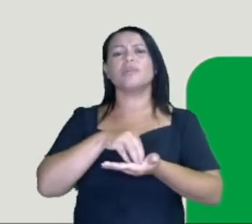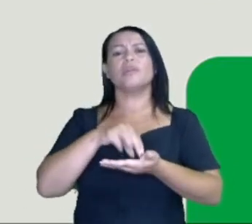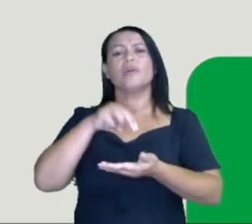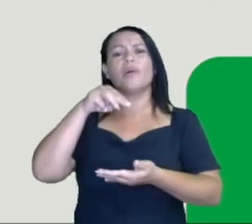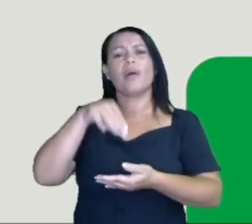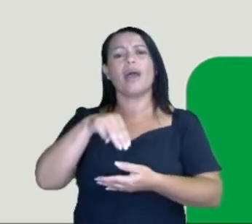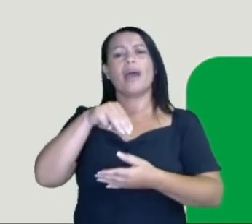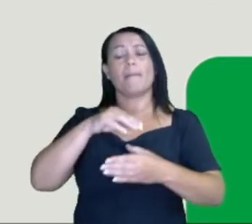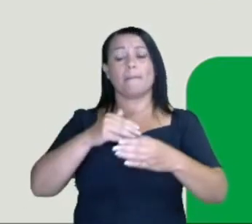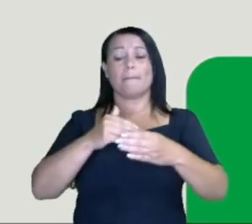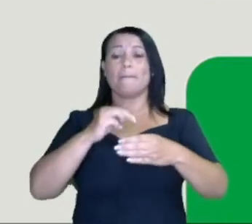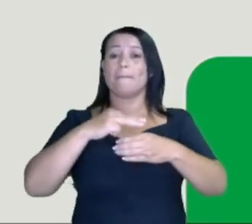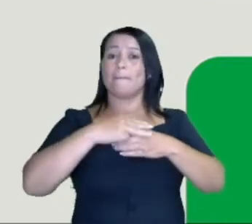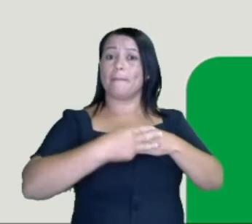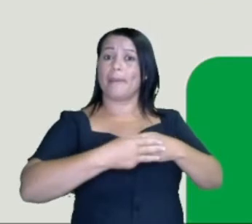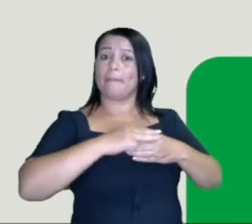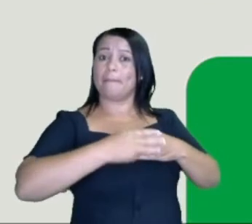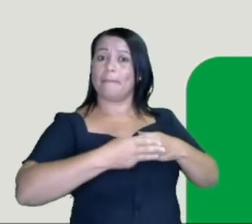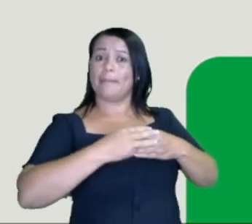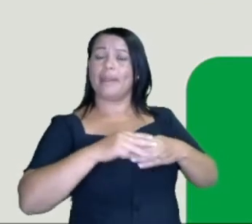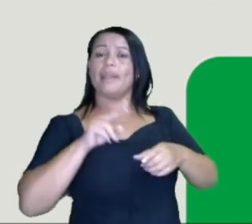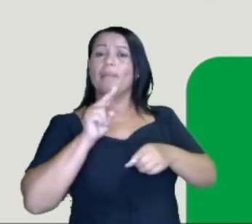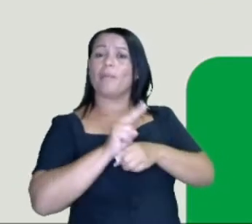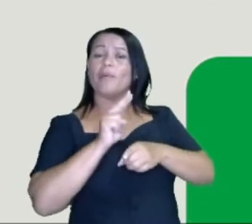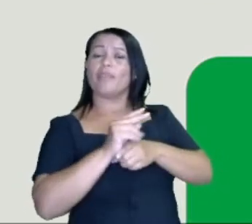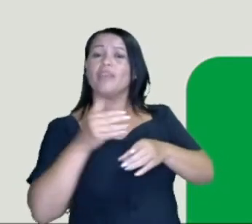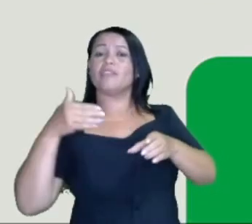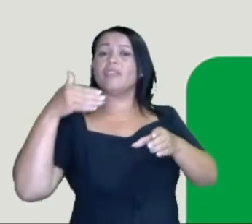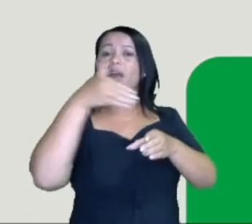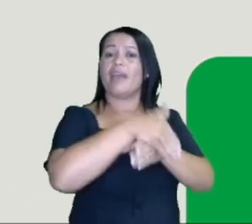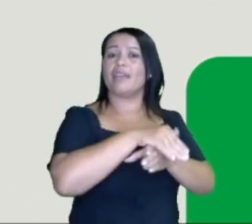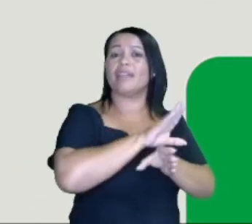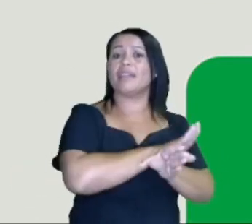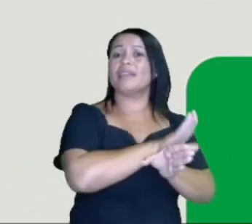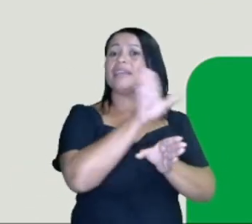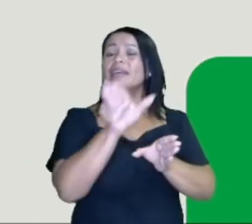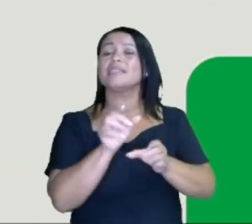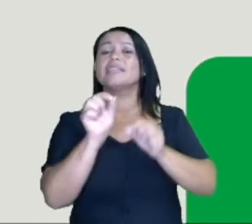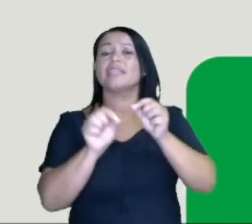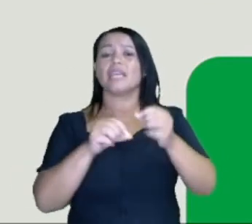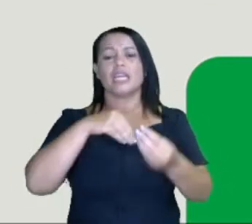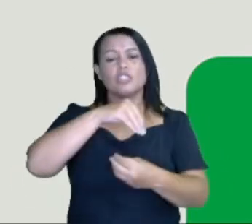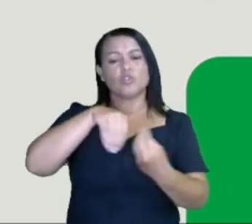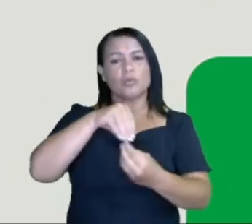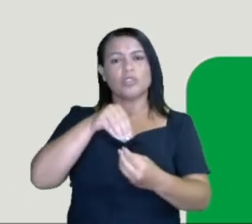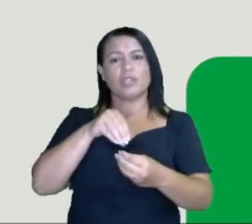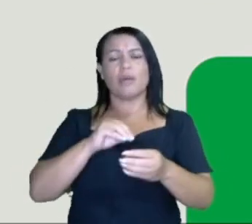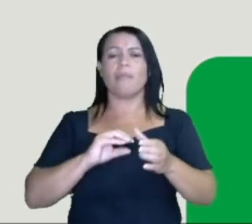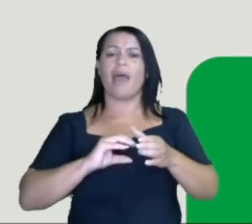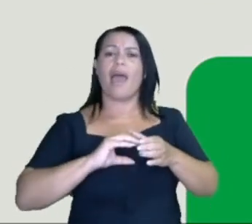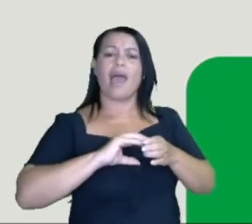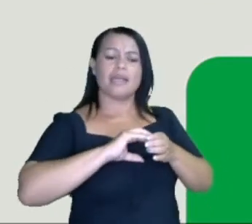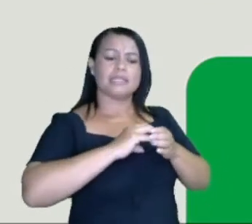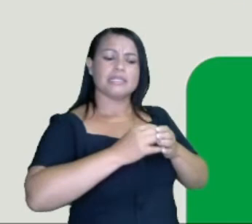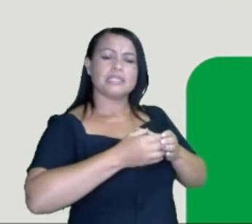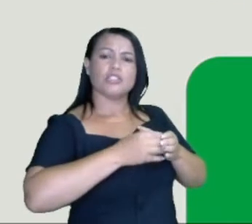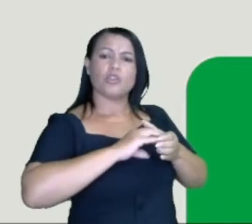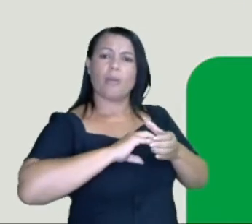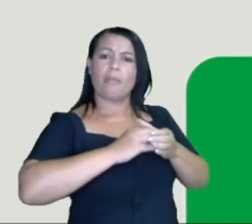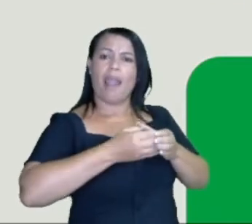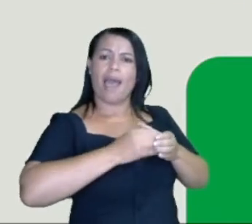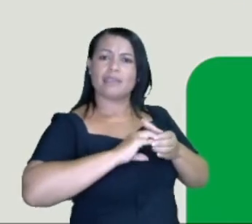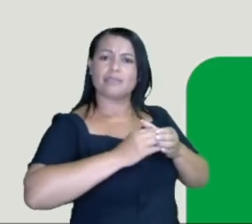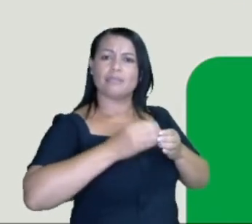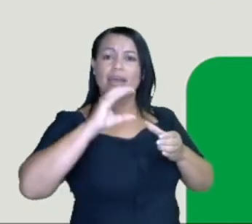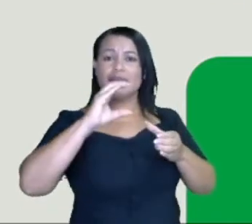membrana plasmática regula a entrada e a saída de substâncias. O citoplasma é a região entre a membrana e o